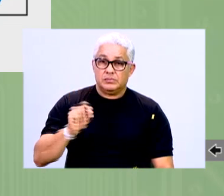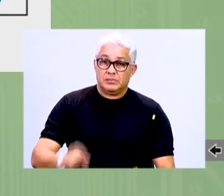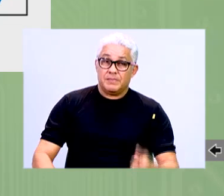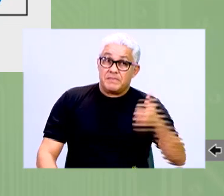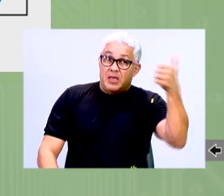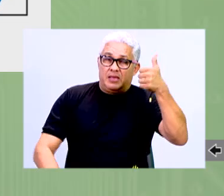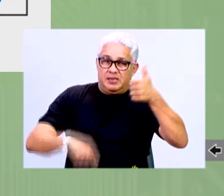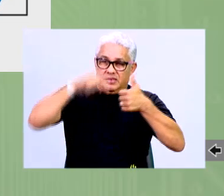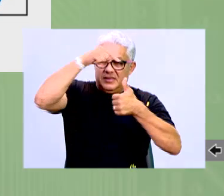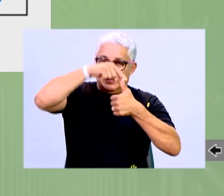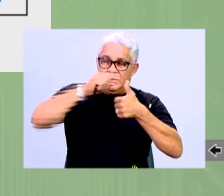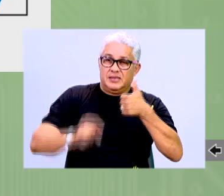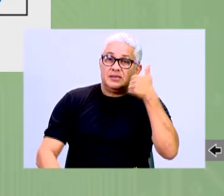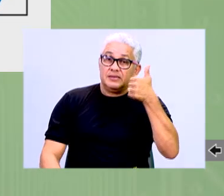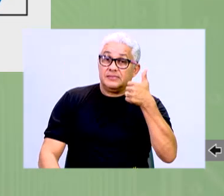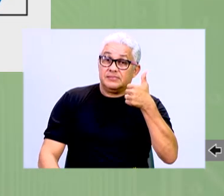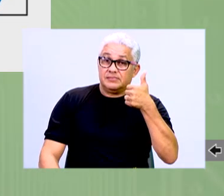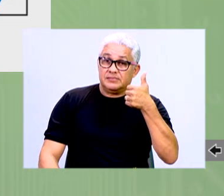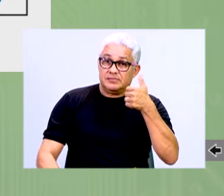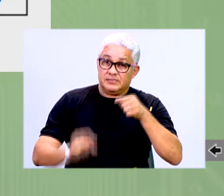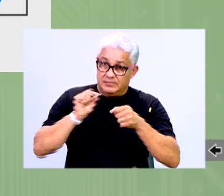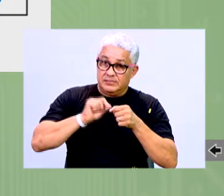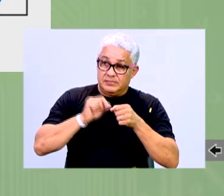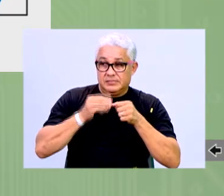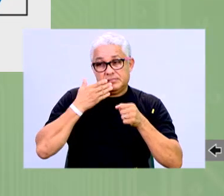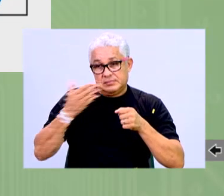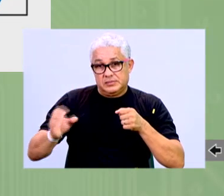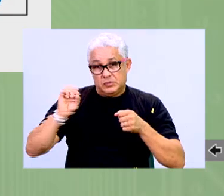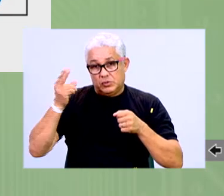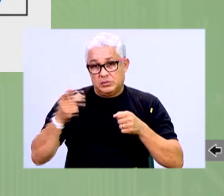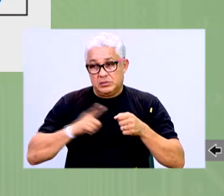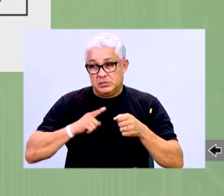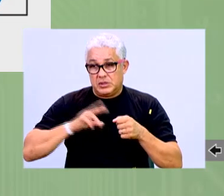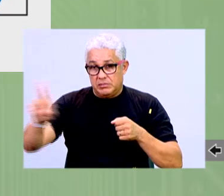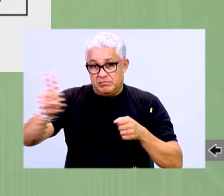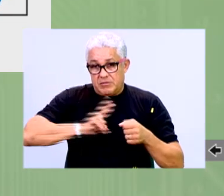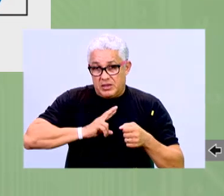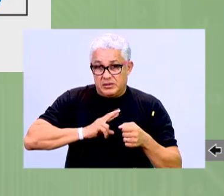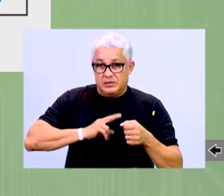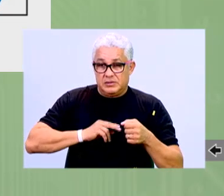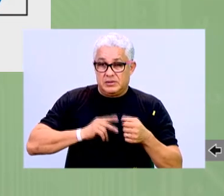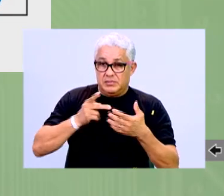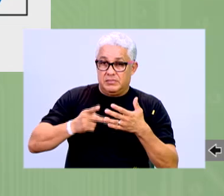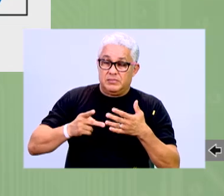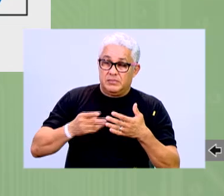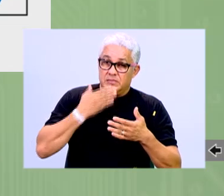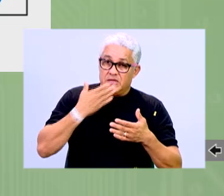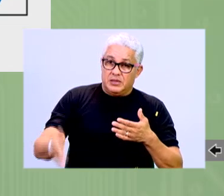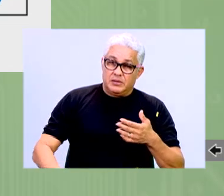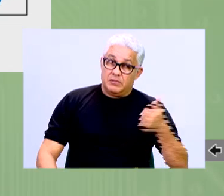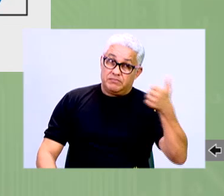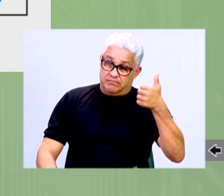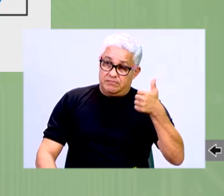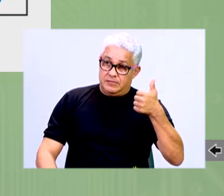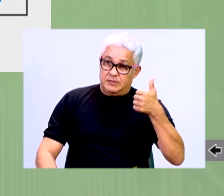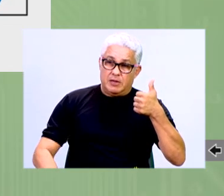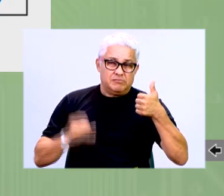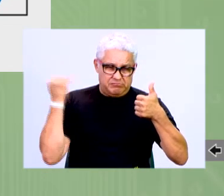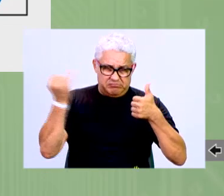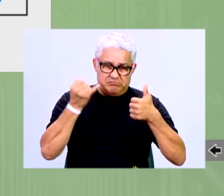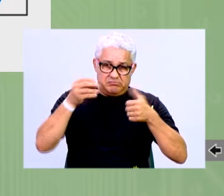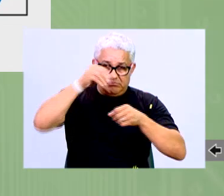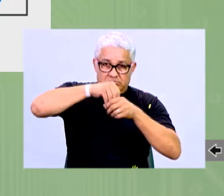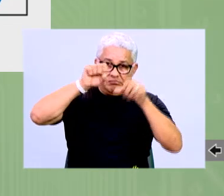primeiro? O fazer o pedido ou obter status do pedido? Então, primeiro, o fundamental para o nosso